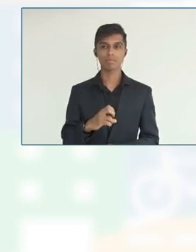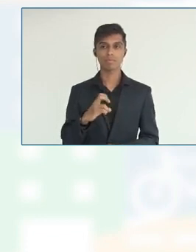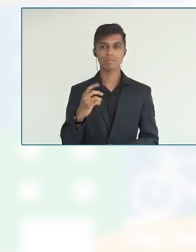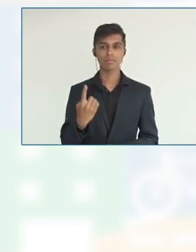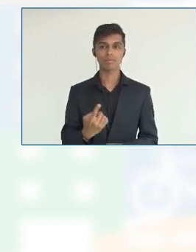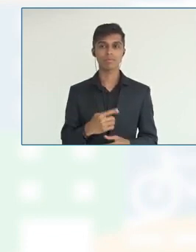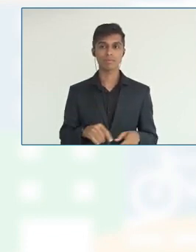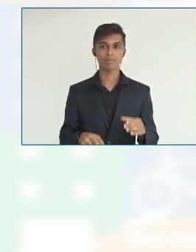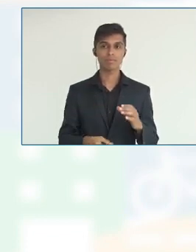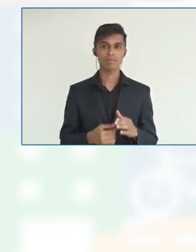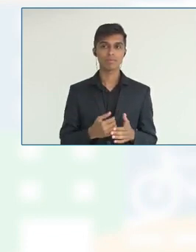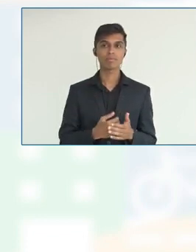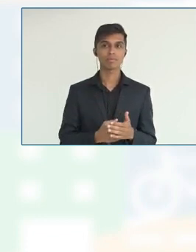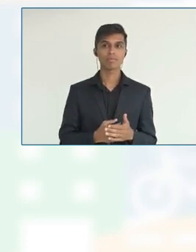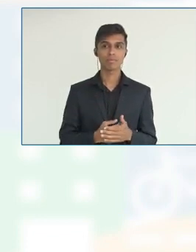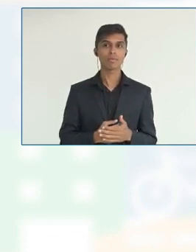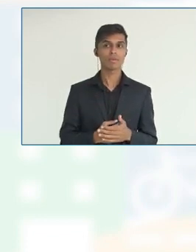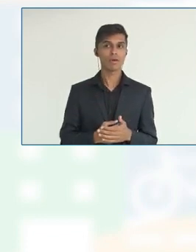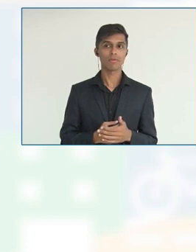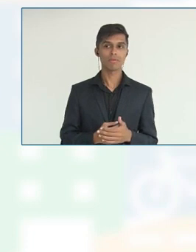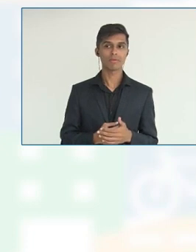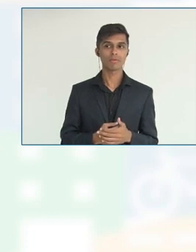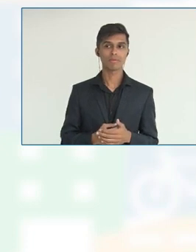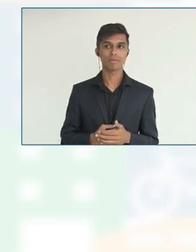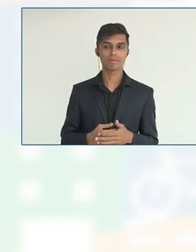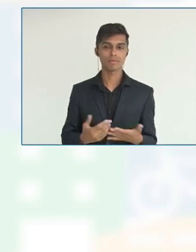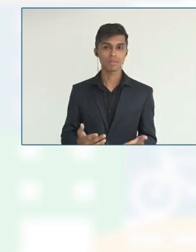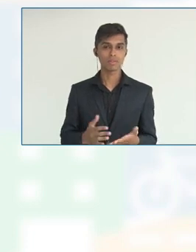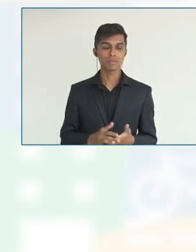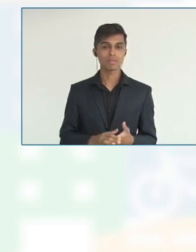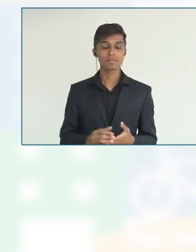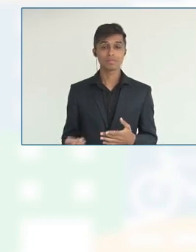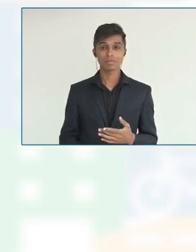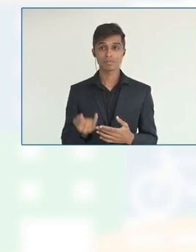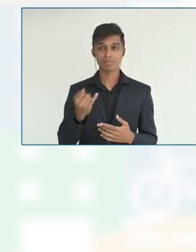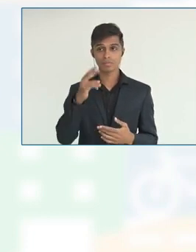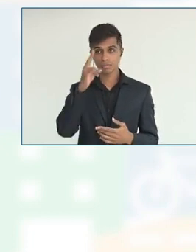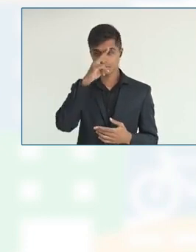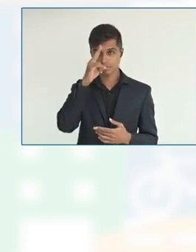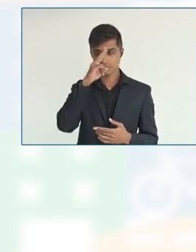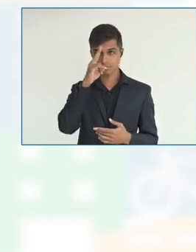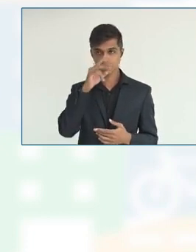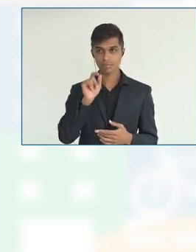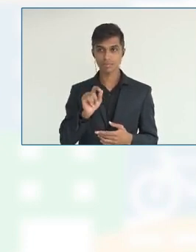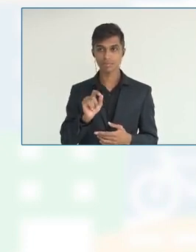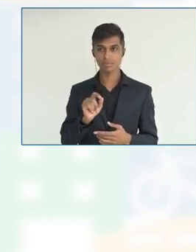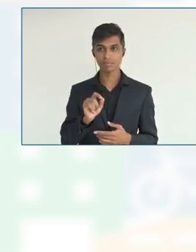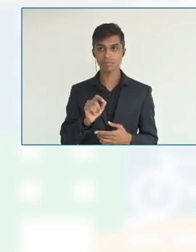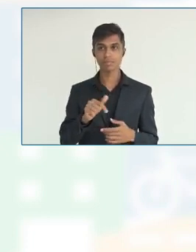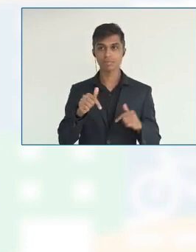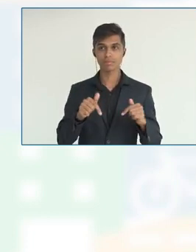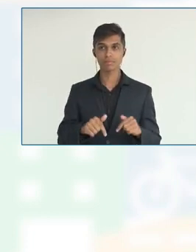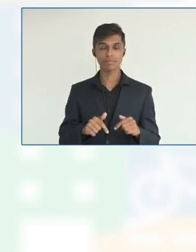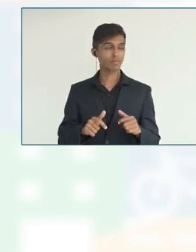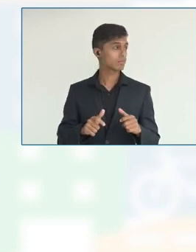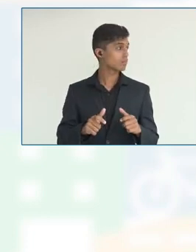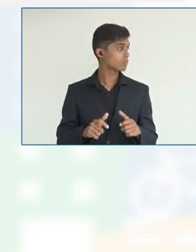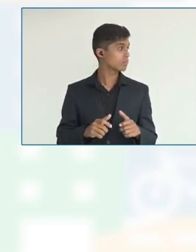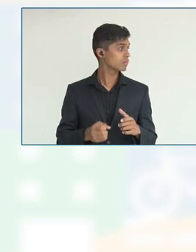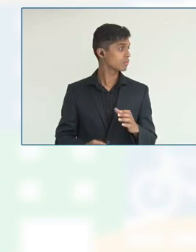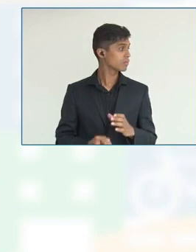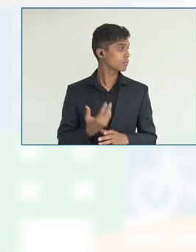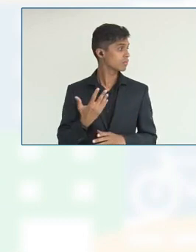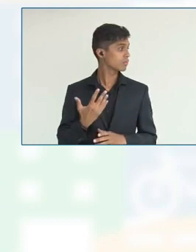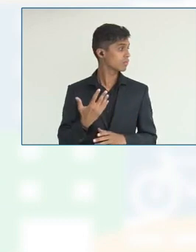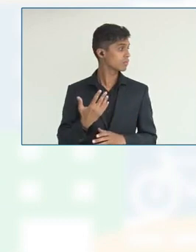fica vinculado ao Centro de Controle de Intoxicações, e importante lembrar que esse laboratório, ele foi